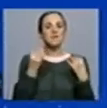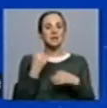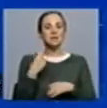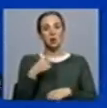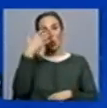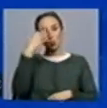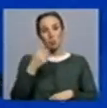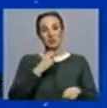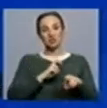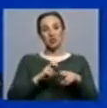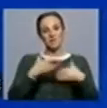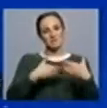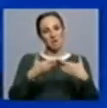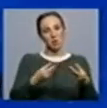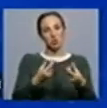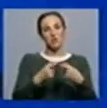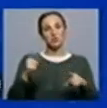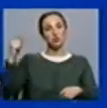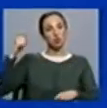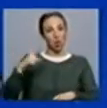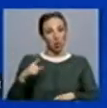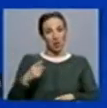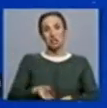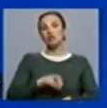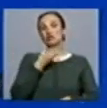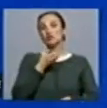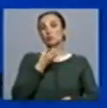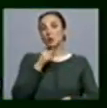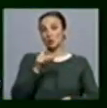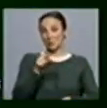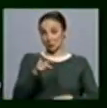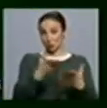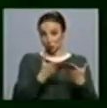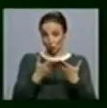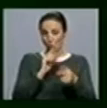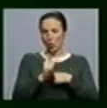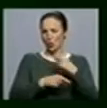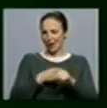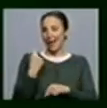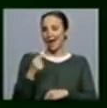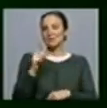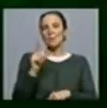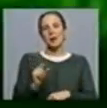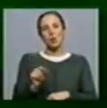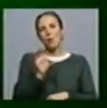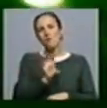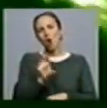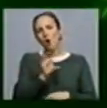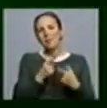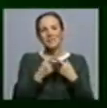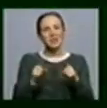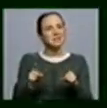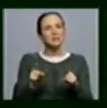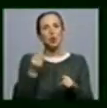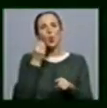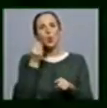comportamento energético claramente diferente do Sol. E também explicam, neste estudo, que há também ali uma maneira diferente de como